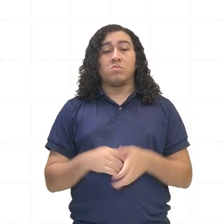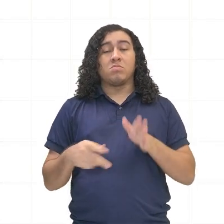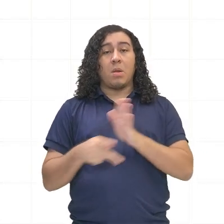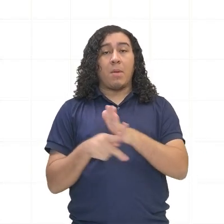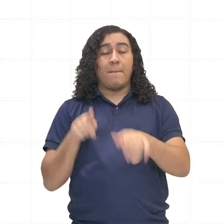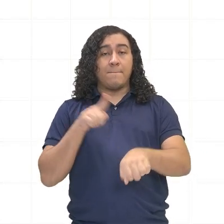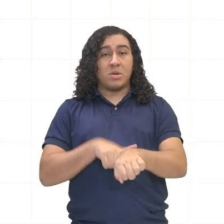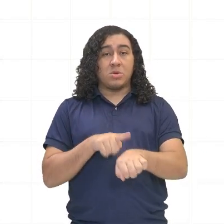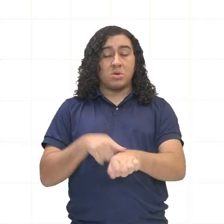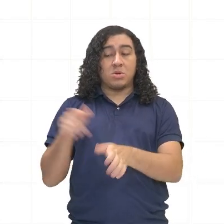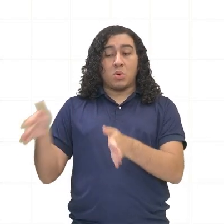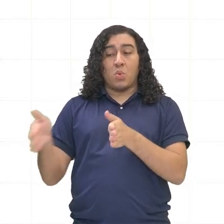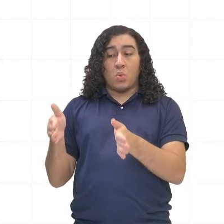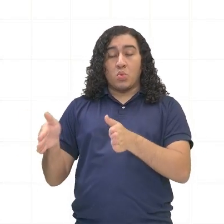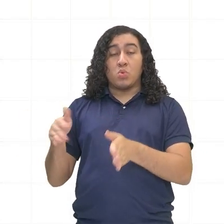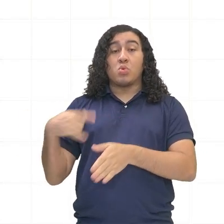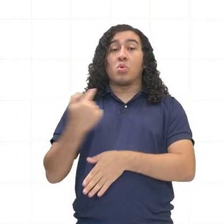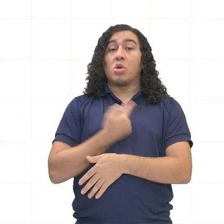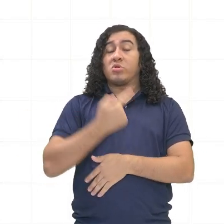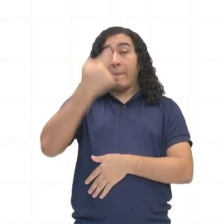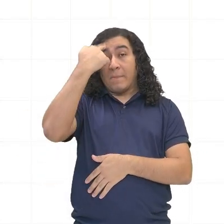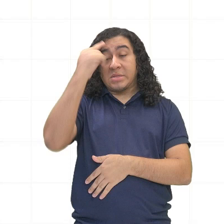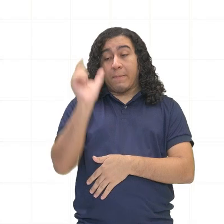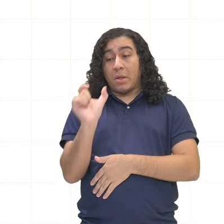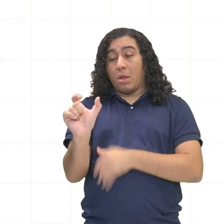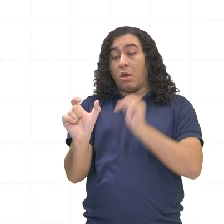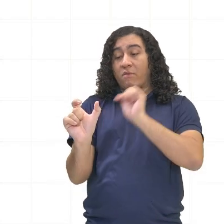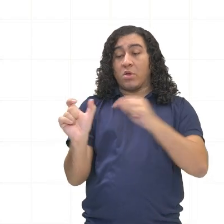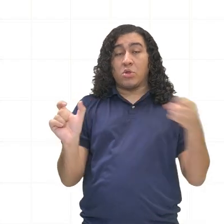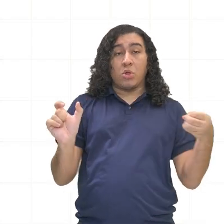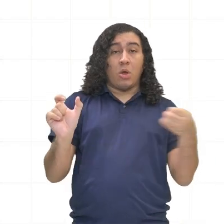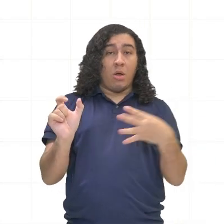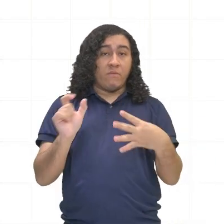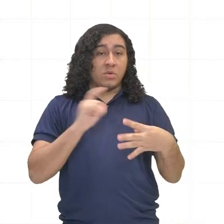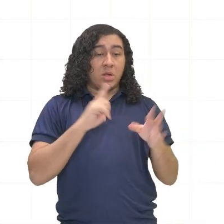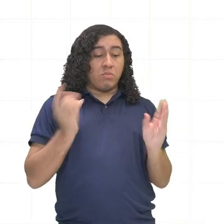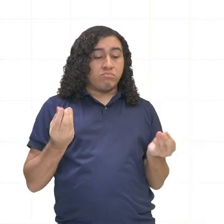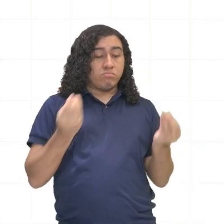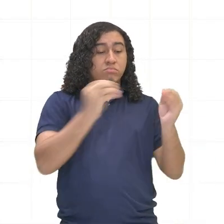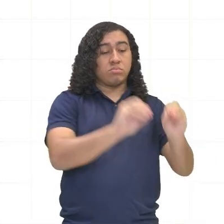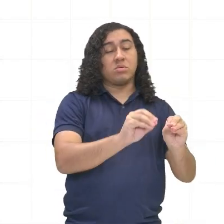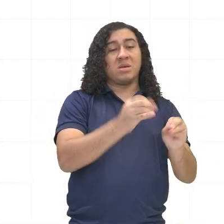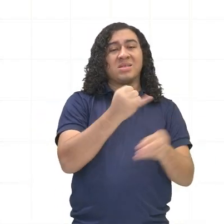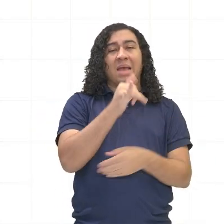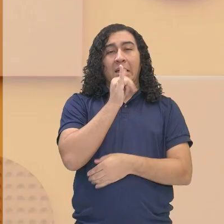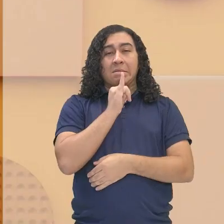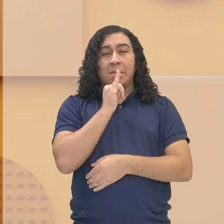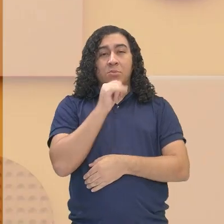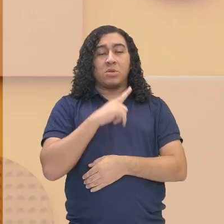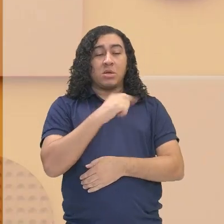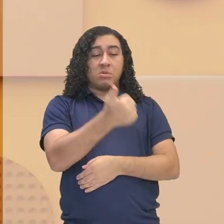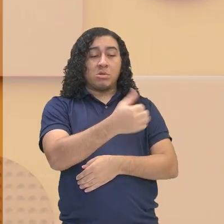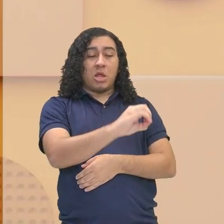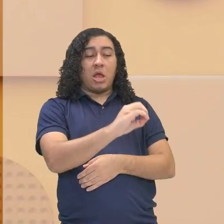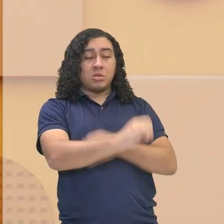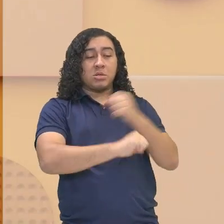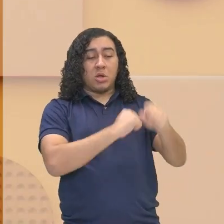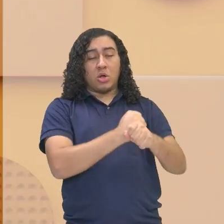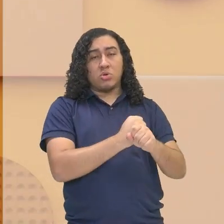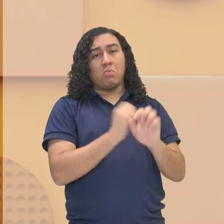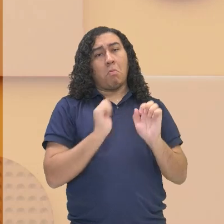humanos, também criamos termos para lidar com eles. Então, se você tem ali 10 anos,